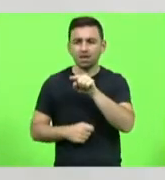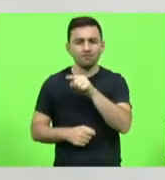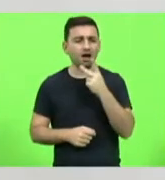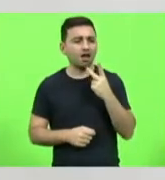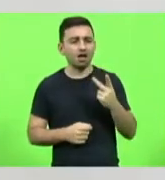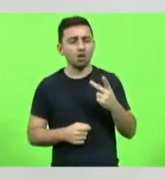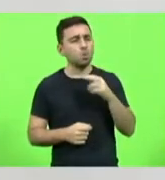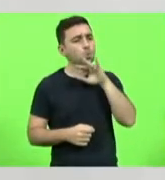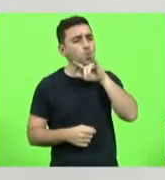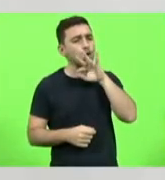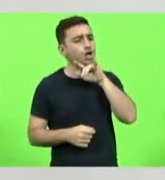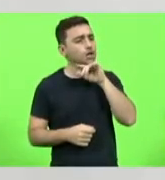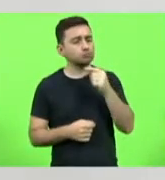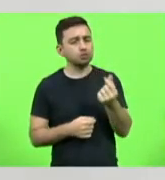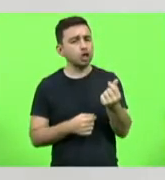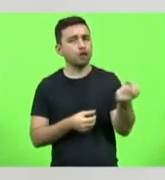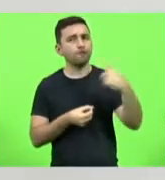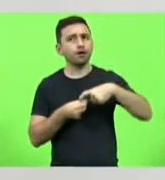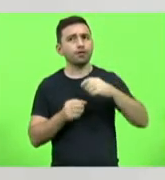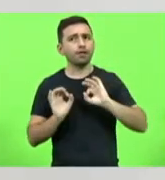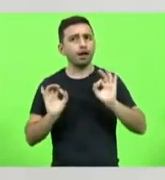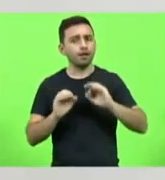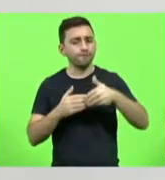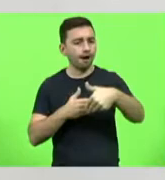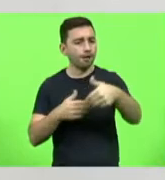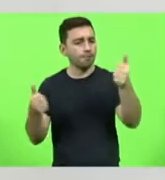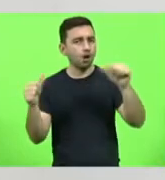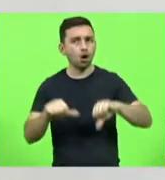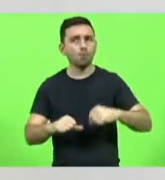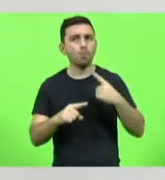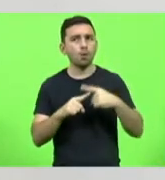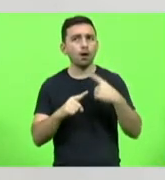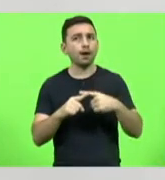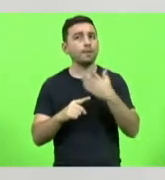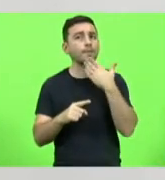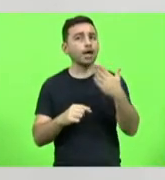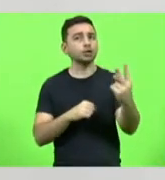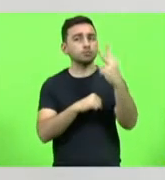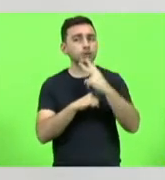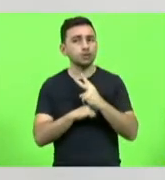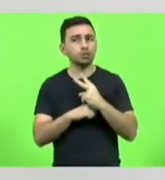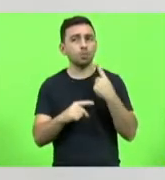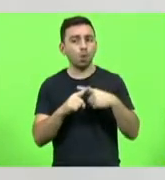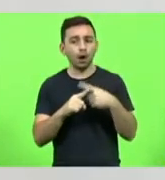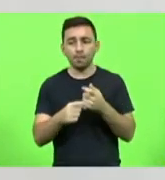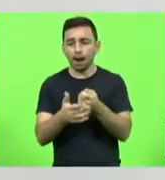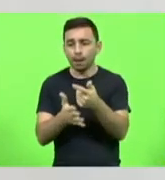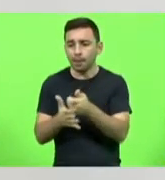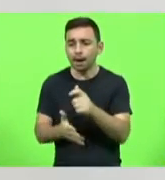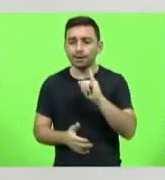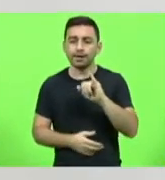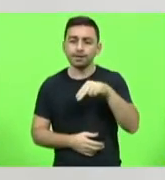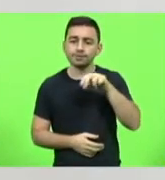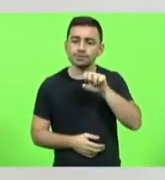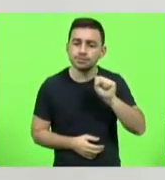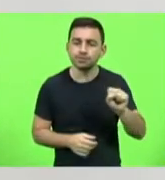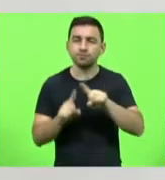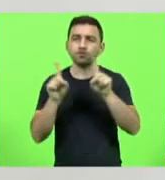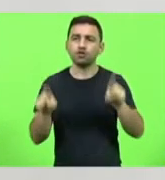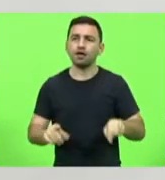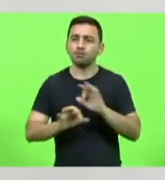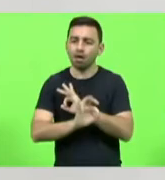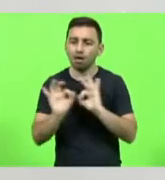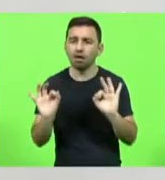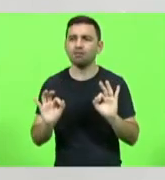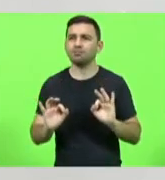está faturando nada. Mas vai ficar pior, porque agora você vai ter que começar a me pedir emprestado, porque eu não estou pagando o INSS dos funcionários. Tu vai ter que